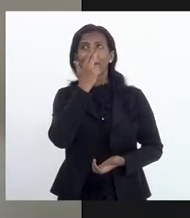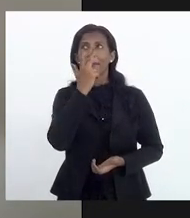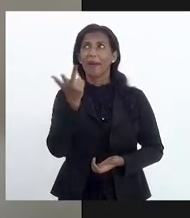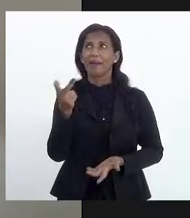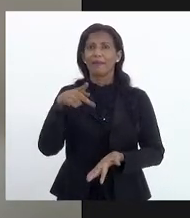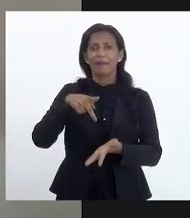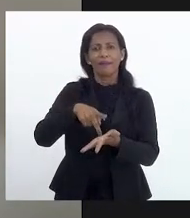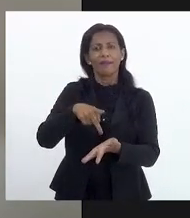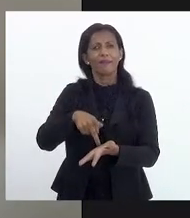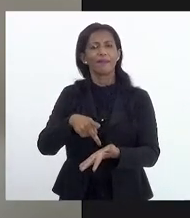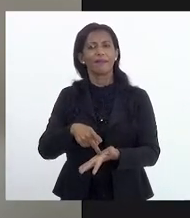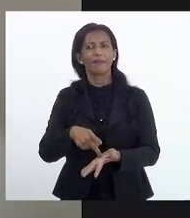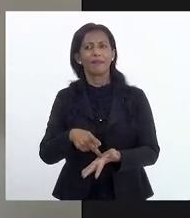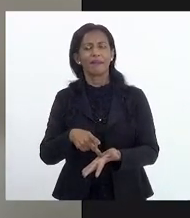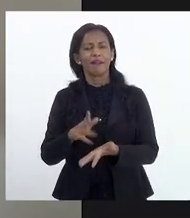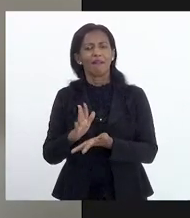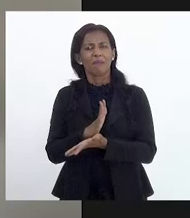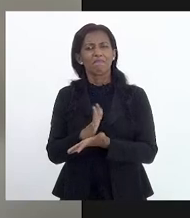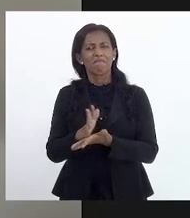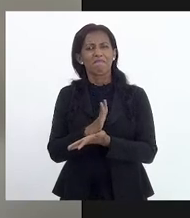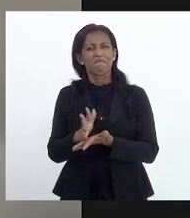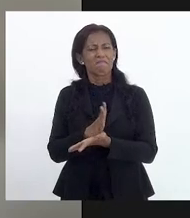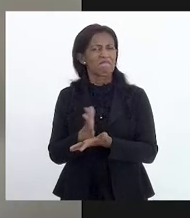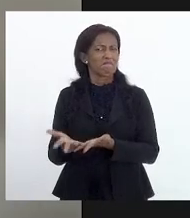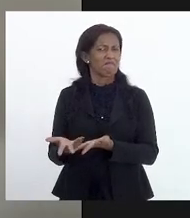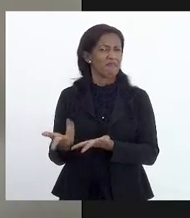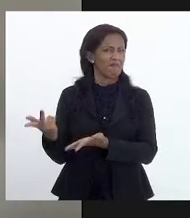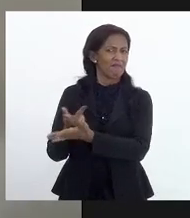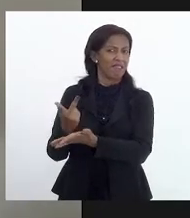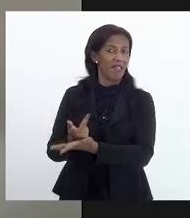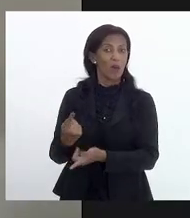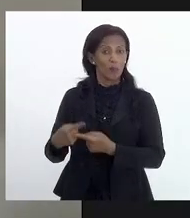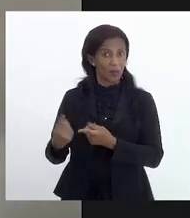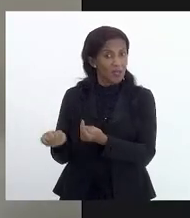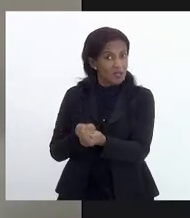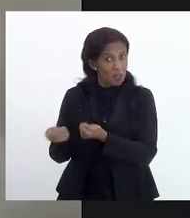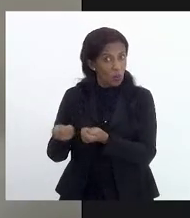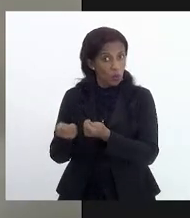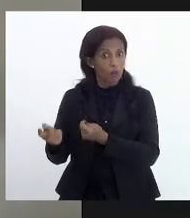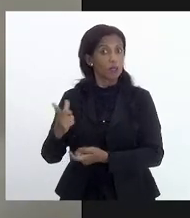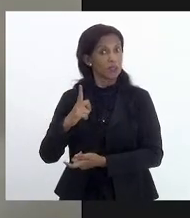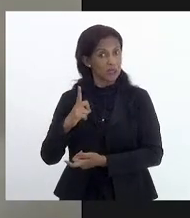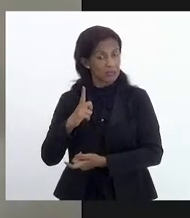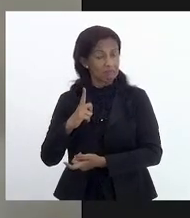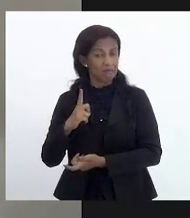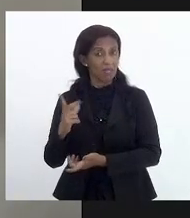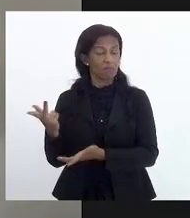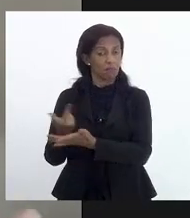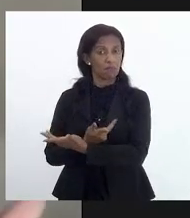na verdade, é algo inconsequente, porque as economias têm sido feitas e têm sido